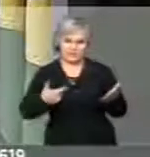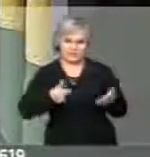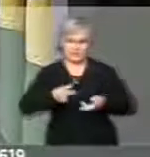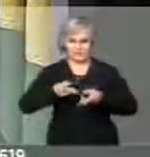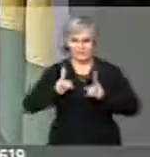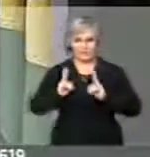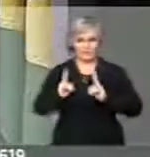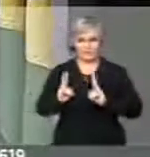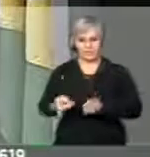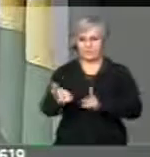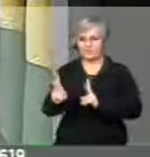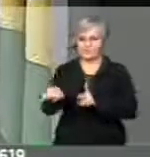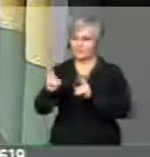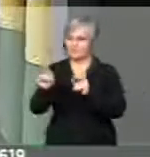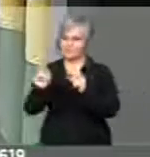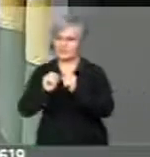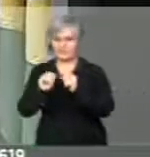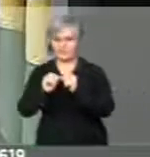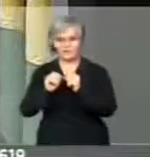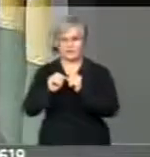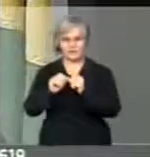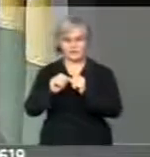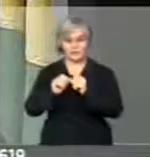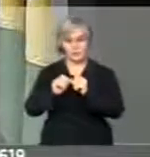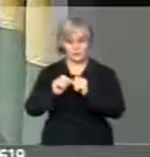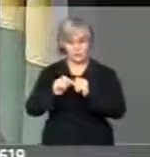continuar fazendo o meu papel,